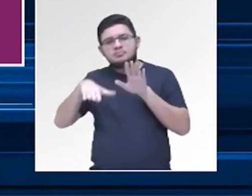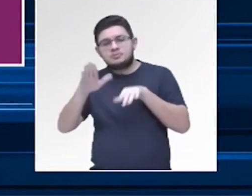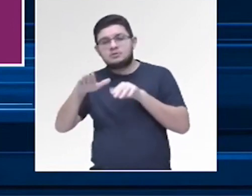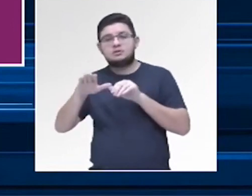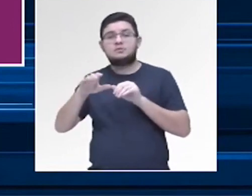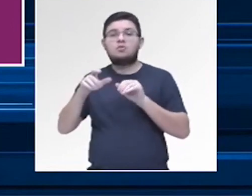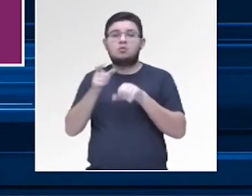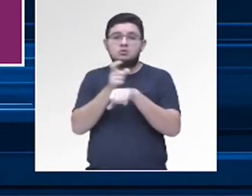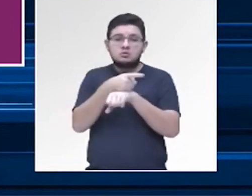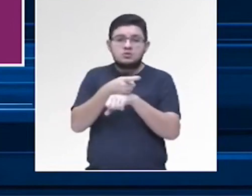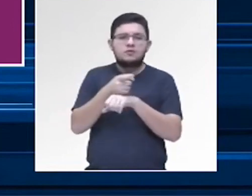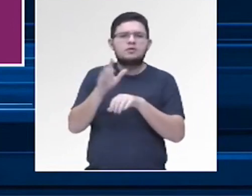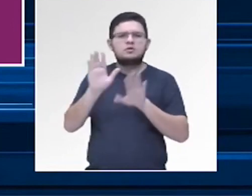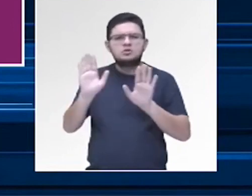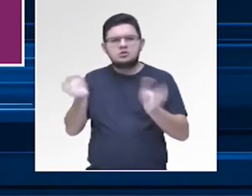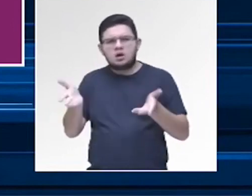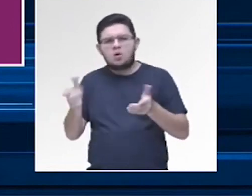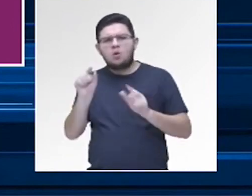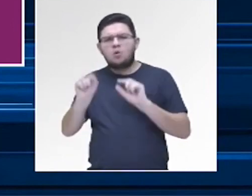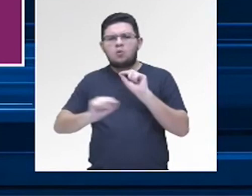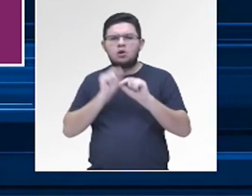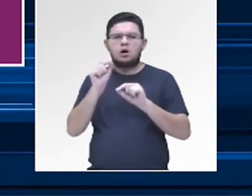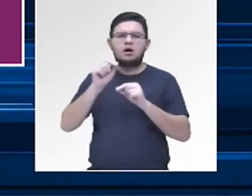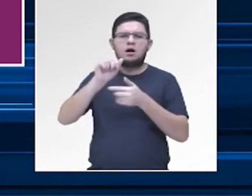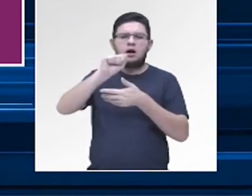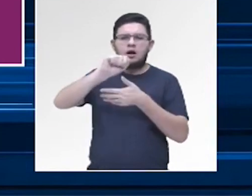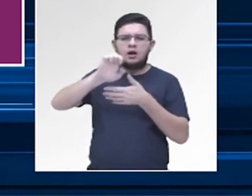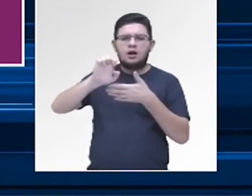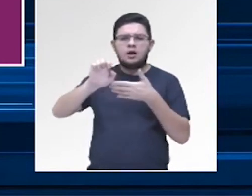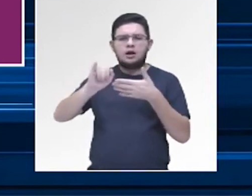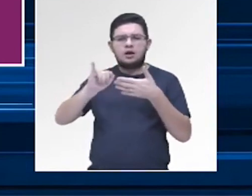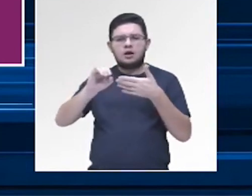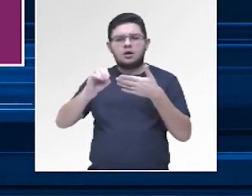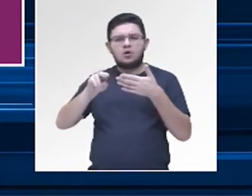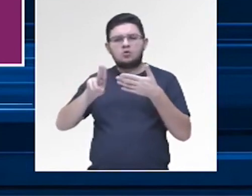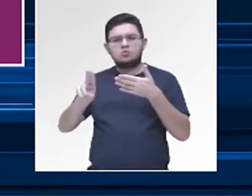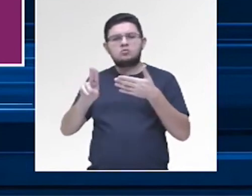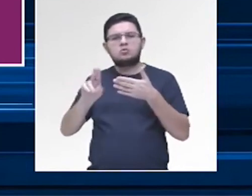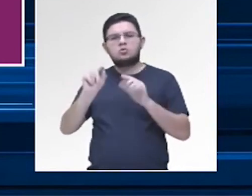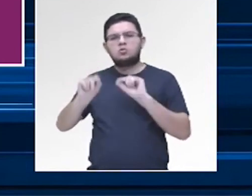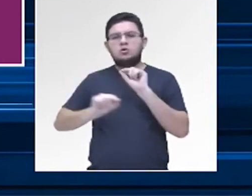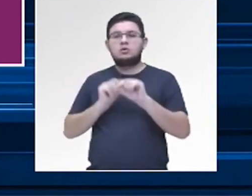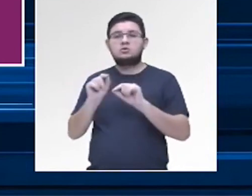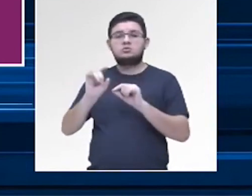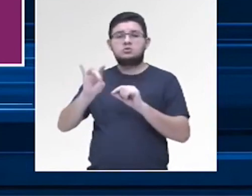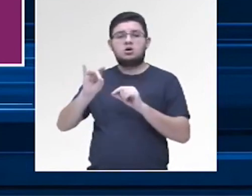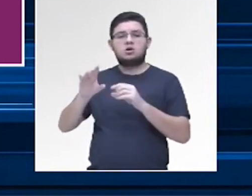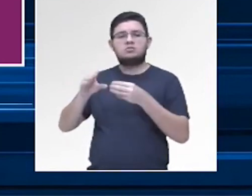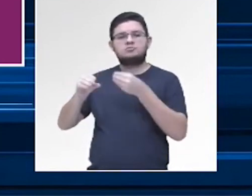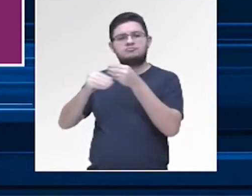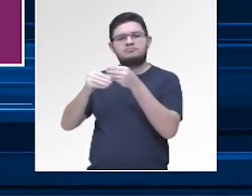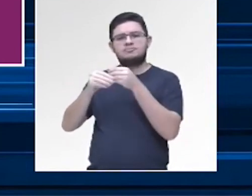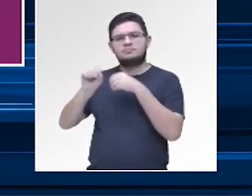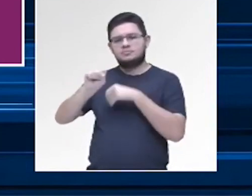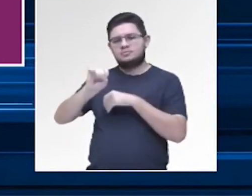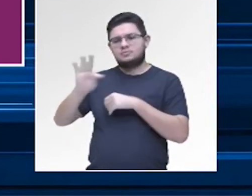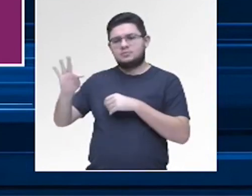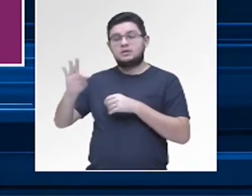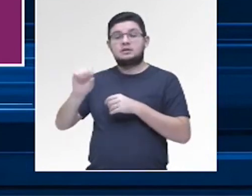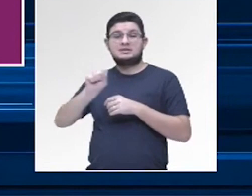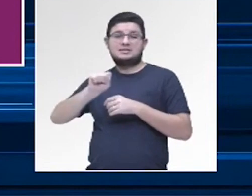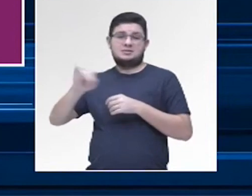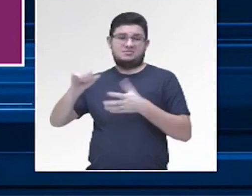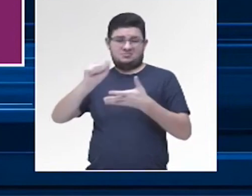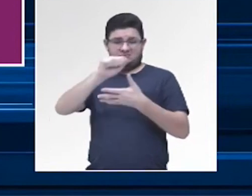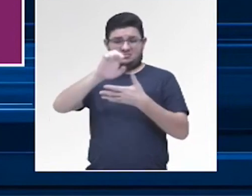em vogal, né, eu apenas acrescento o ST. Agora, se eu tenho um adjetivo que termina em